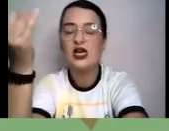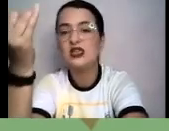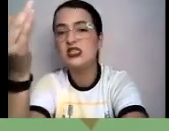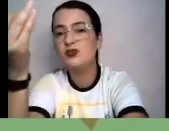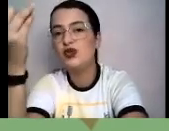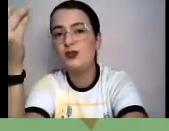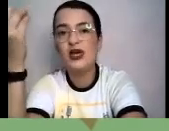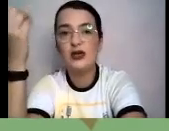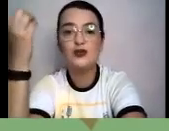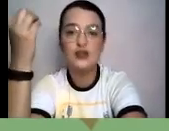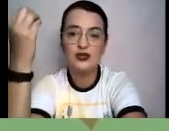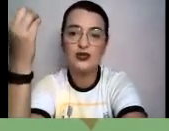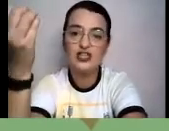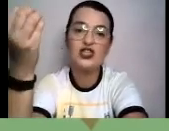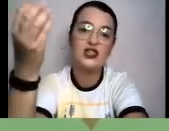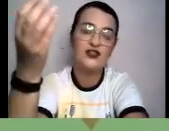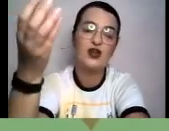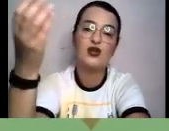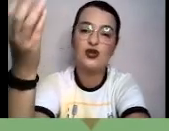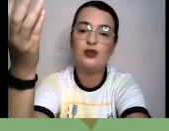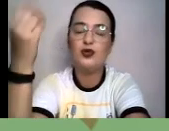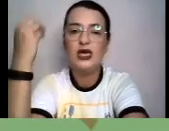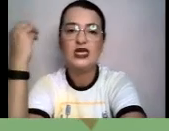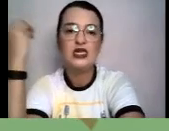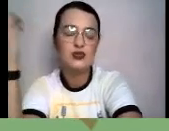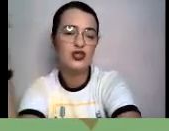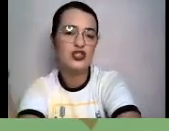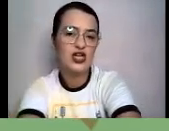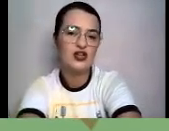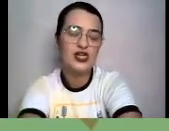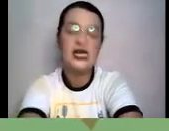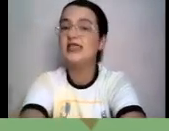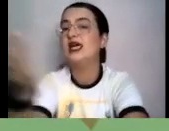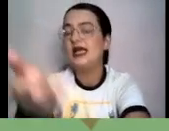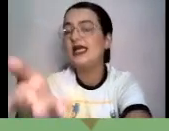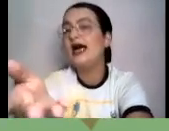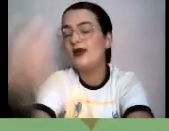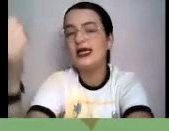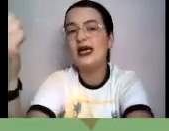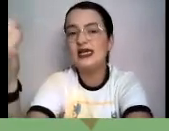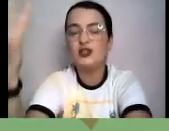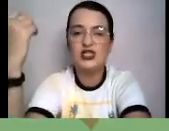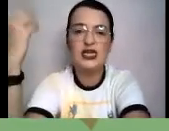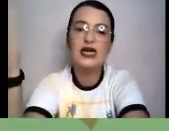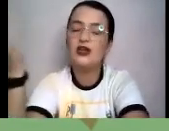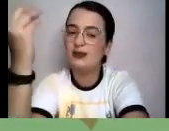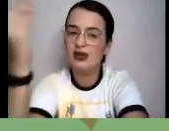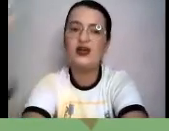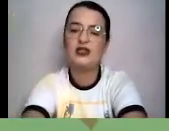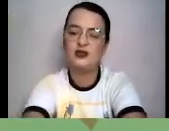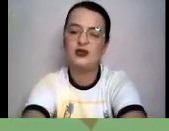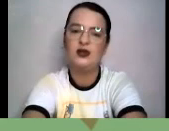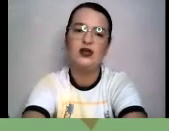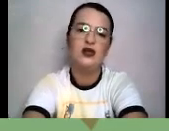étnico-religiosas, disputa por recursos naturais de grande valor econômico e disputas territoriais. Está na aula, tá, a resposta está na aula, está